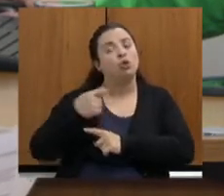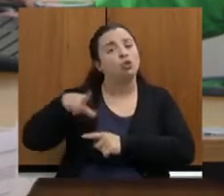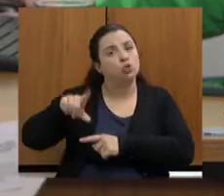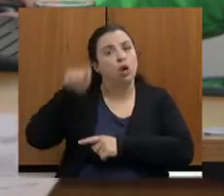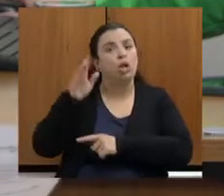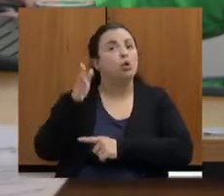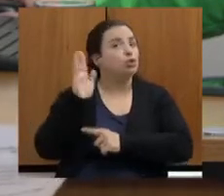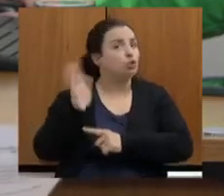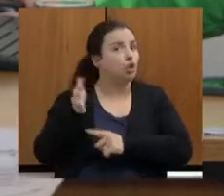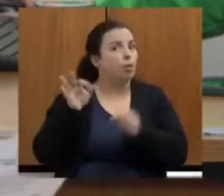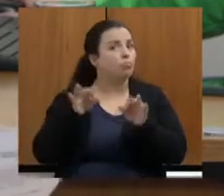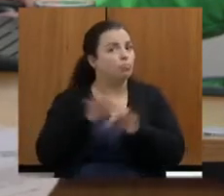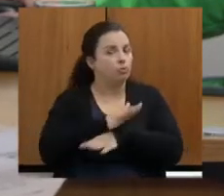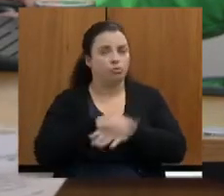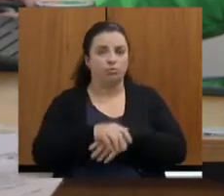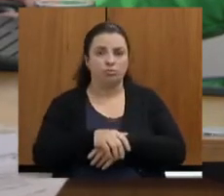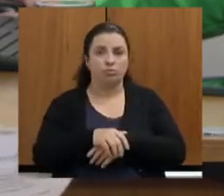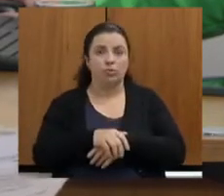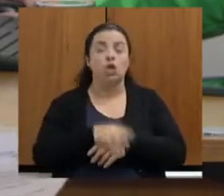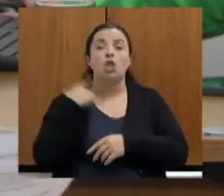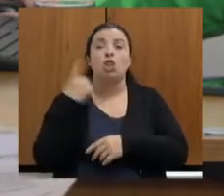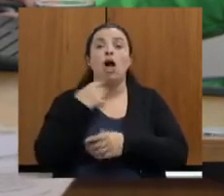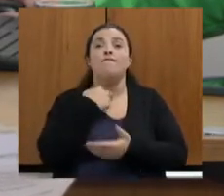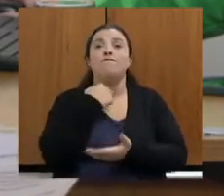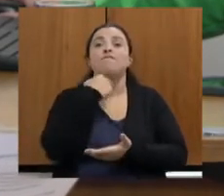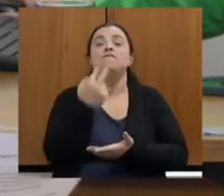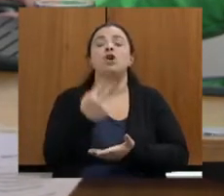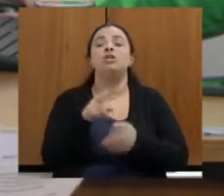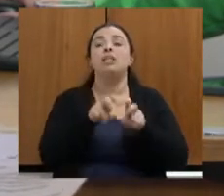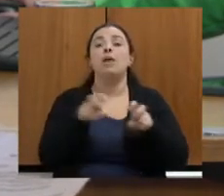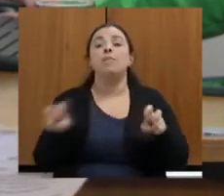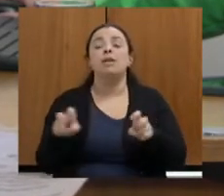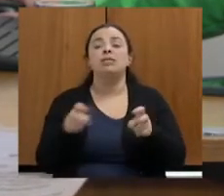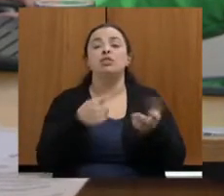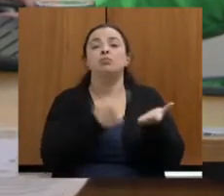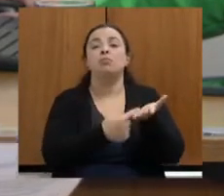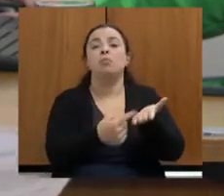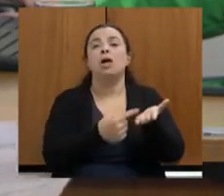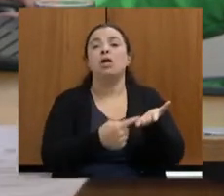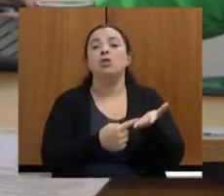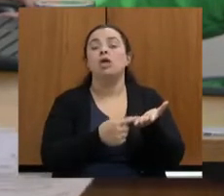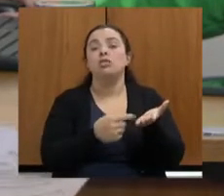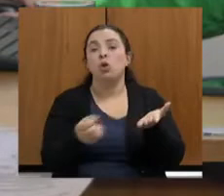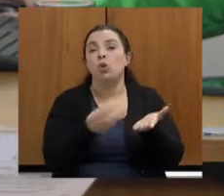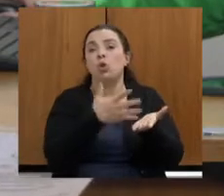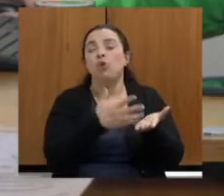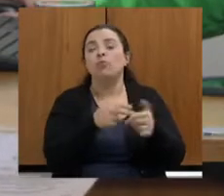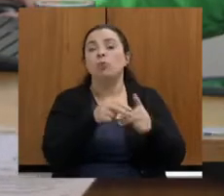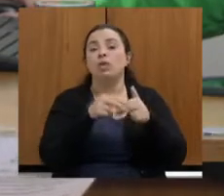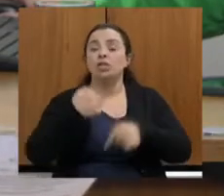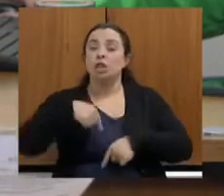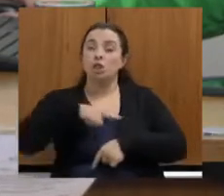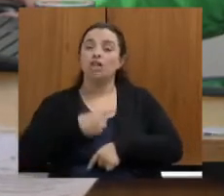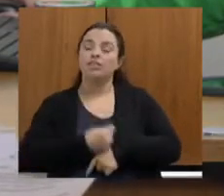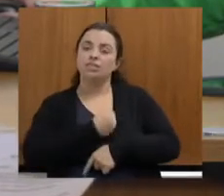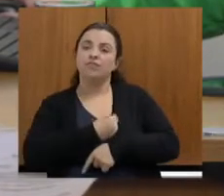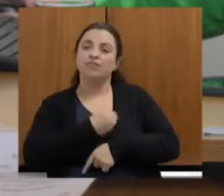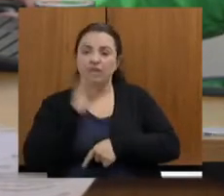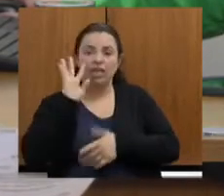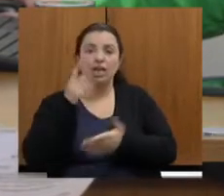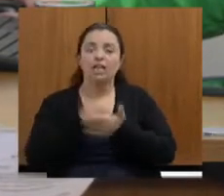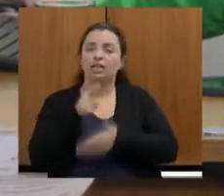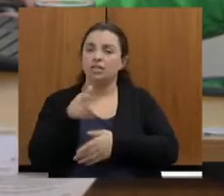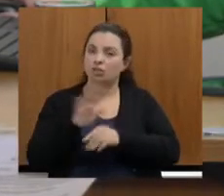é e outra temos que ter voz na mesa de repactuação pois nossas vidas que está em jogo os